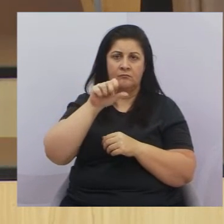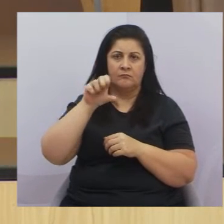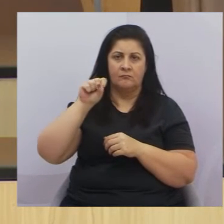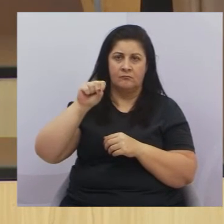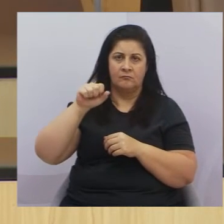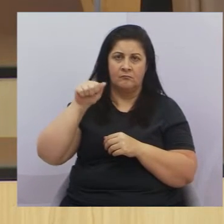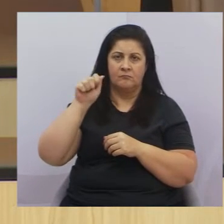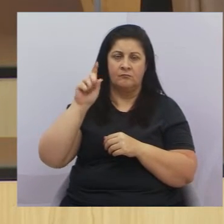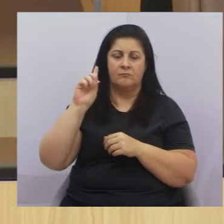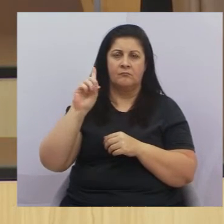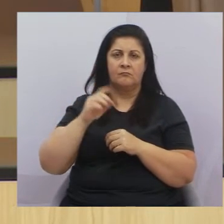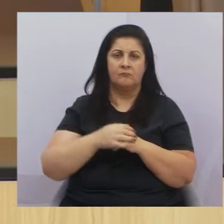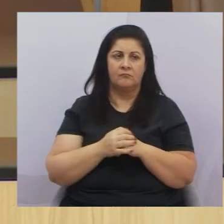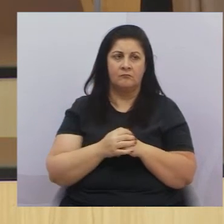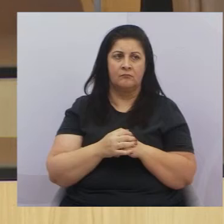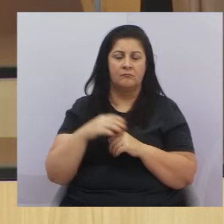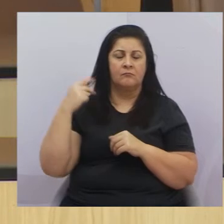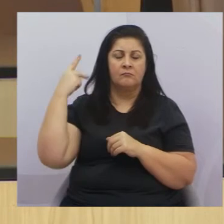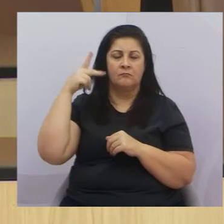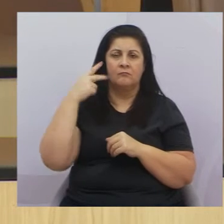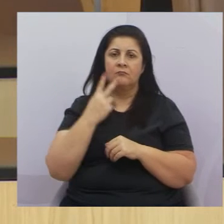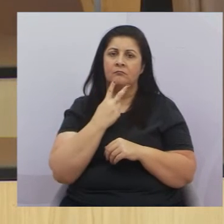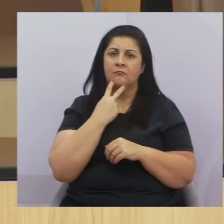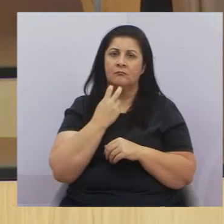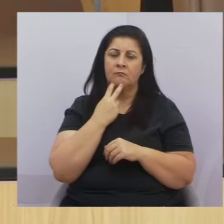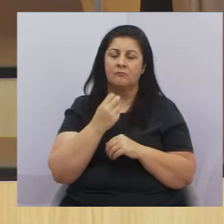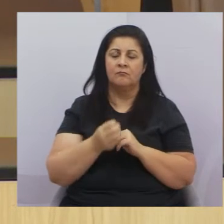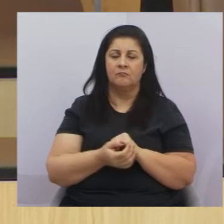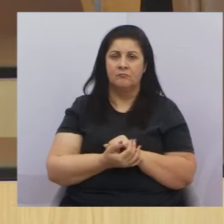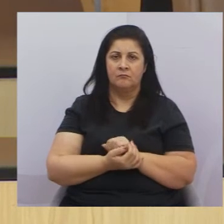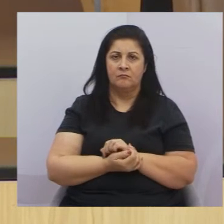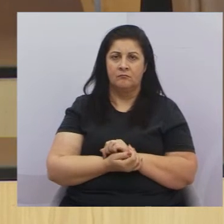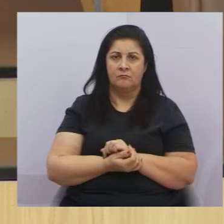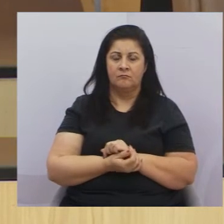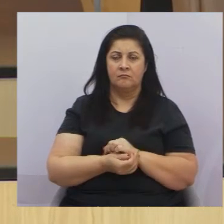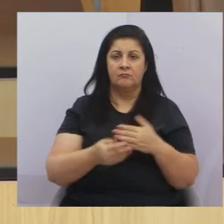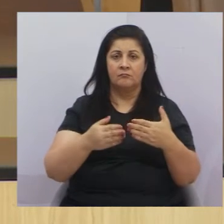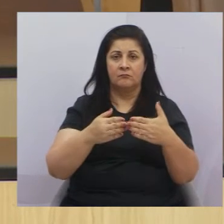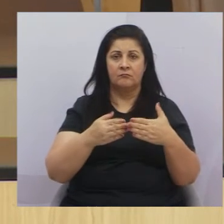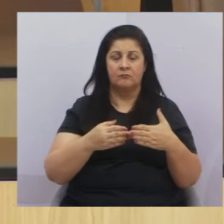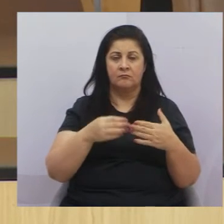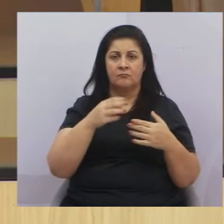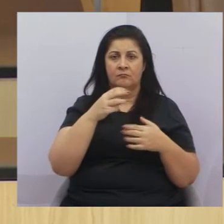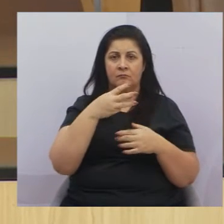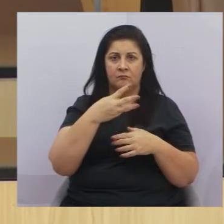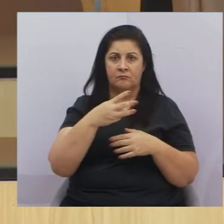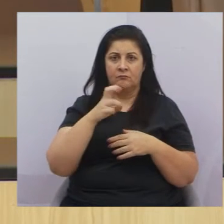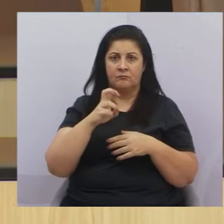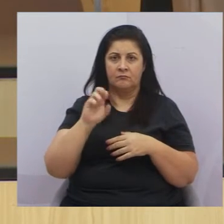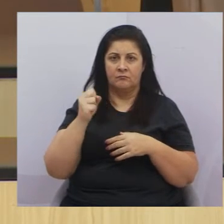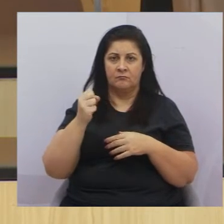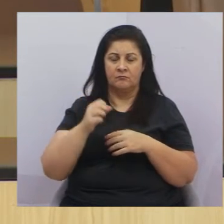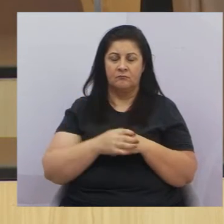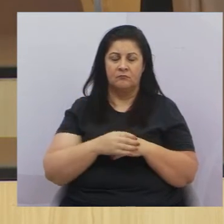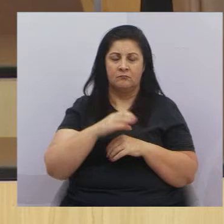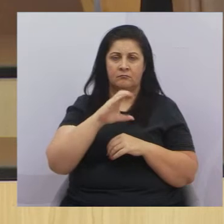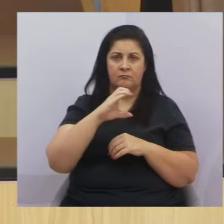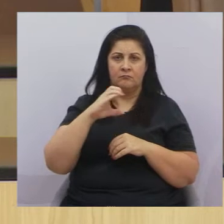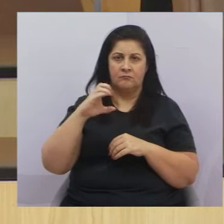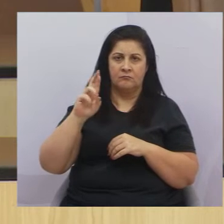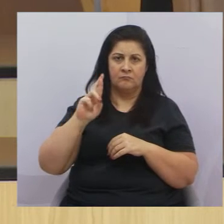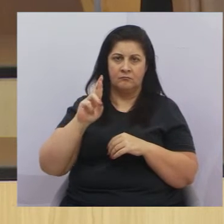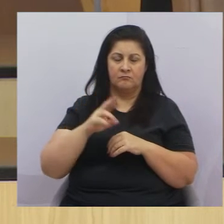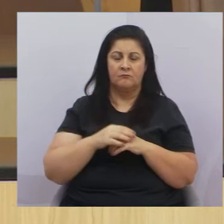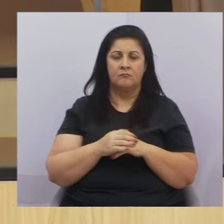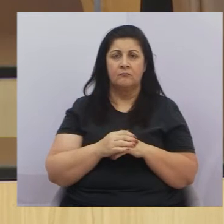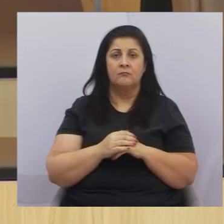em Jacareí. Autoria Valmir do Parque Meia Lua. Requerimento 358, a CCR Nova Dutra, solicitando